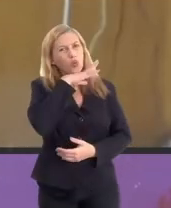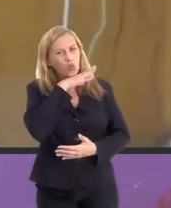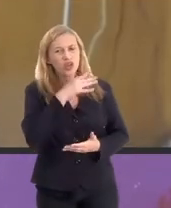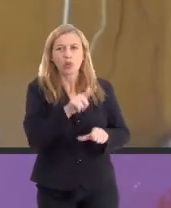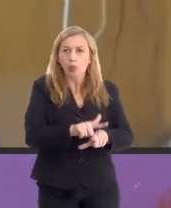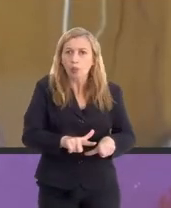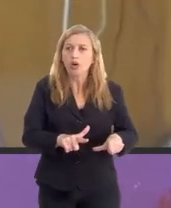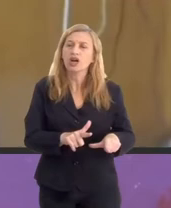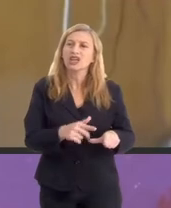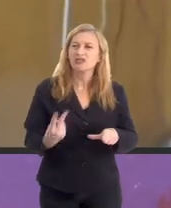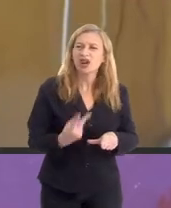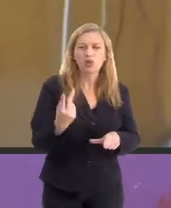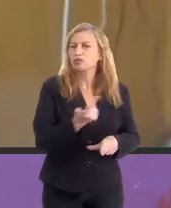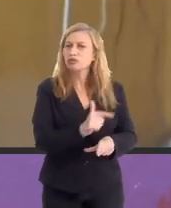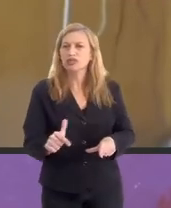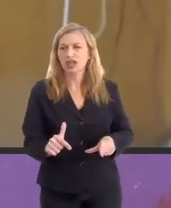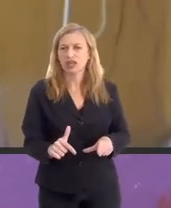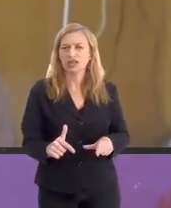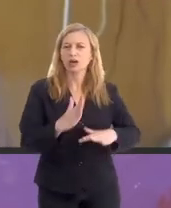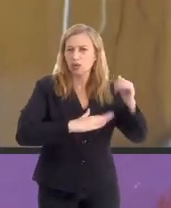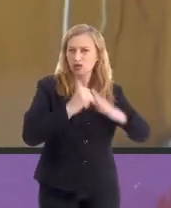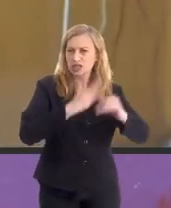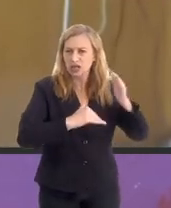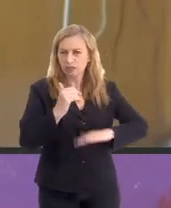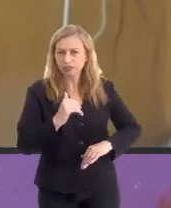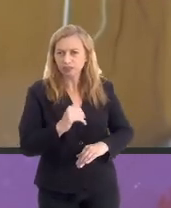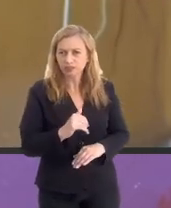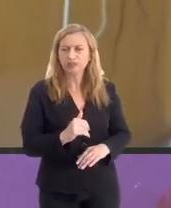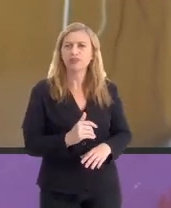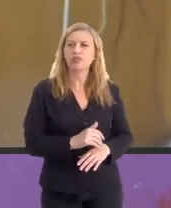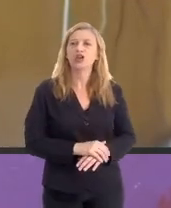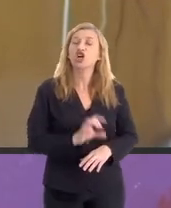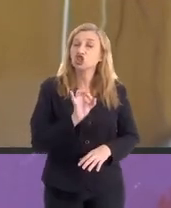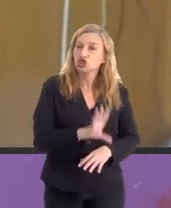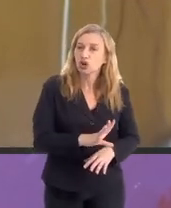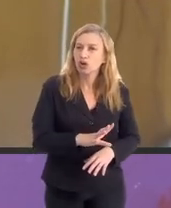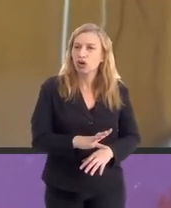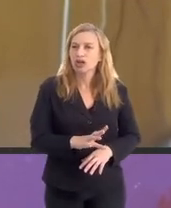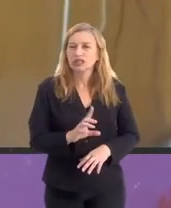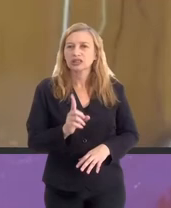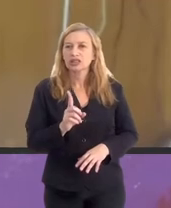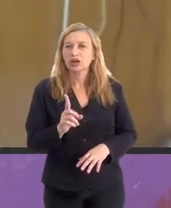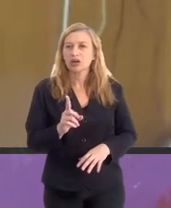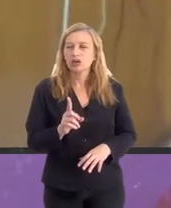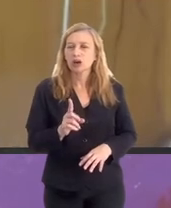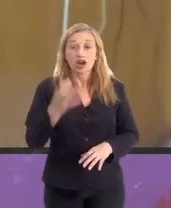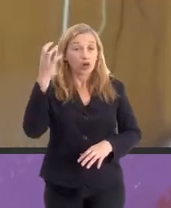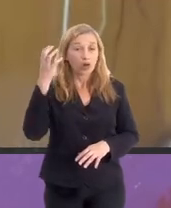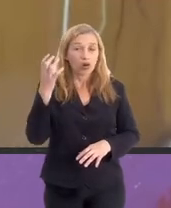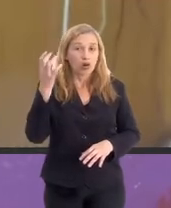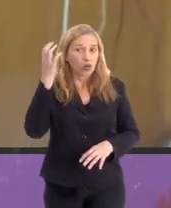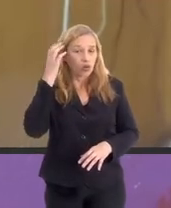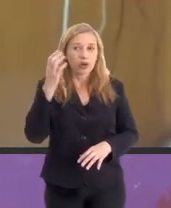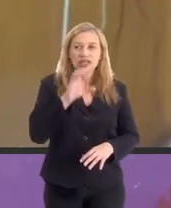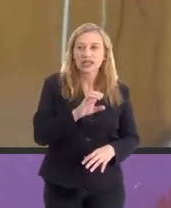processo ruim esvazia de valorizar a profissão ou Ofício fica diminuído só que não é da